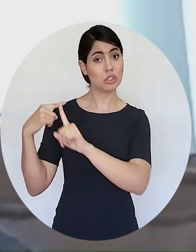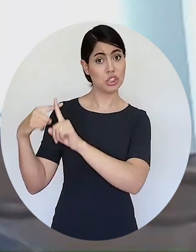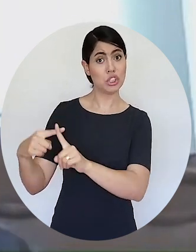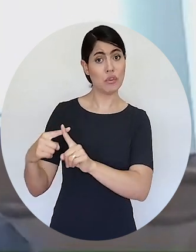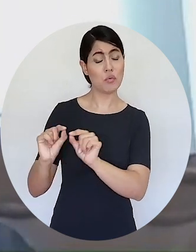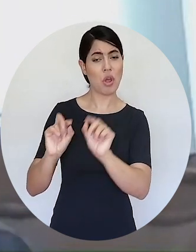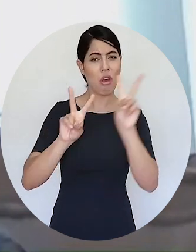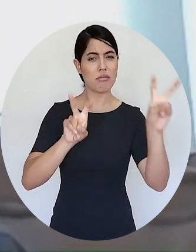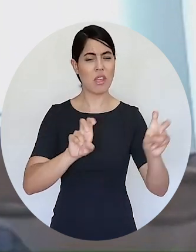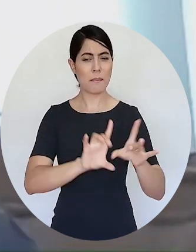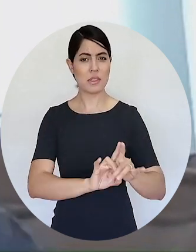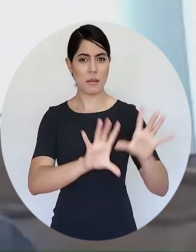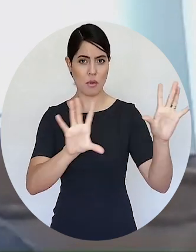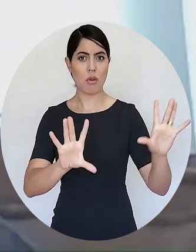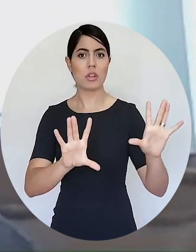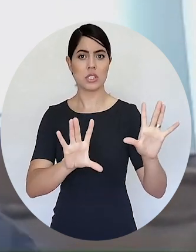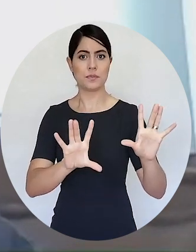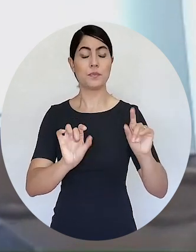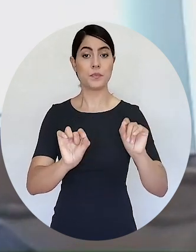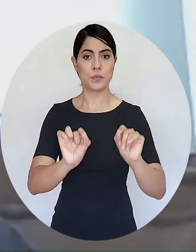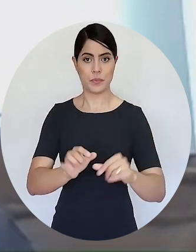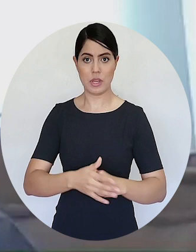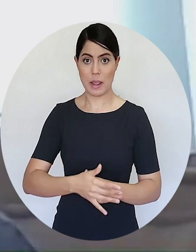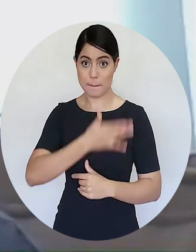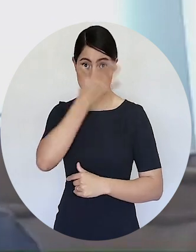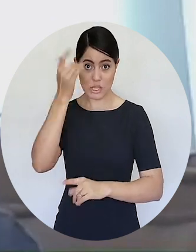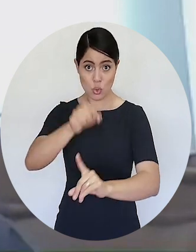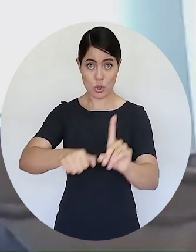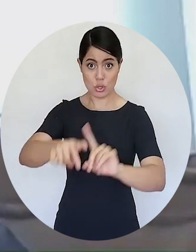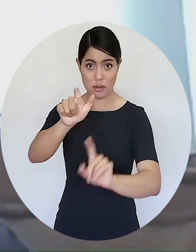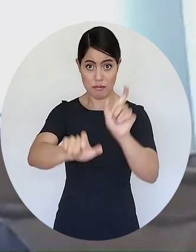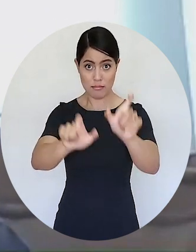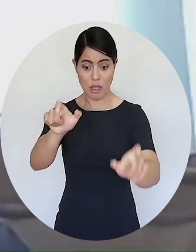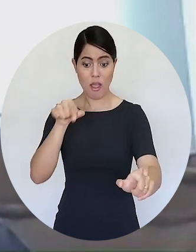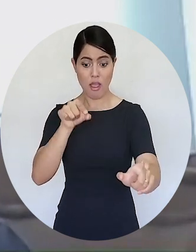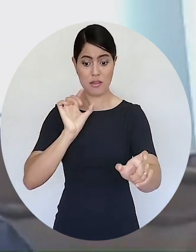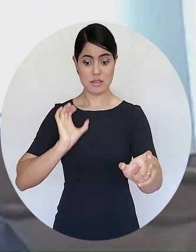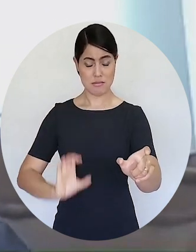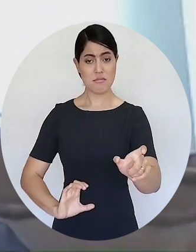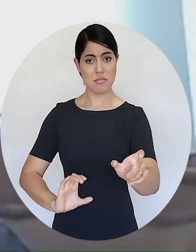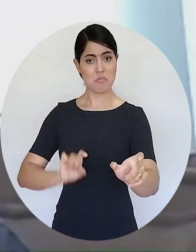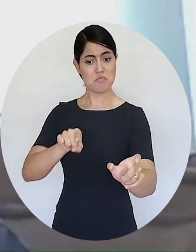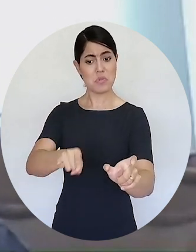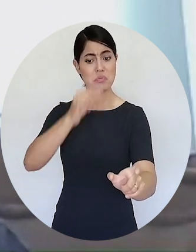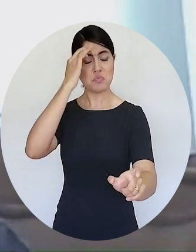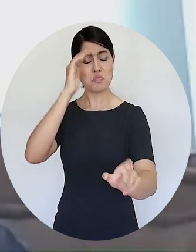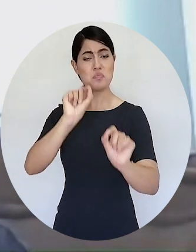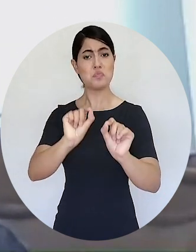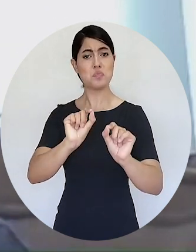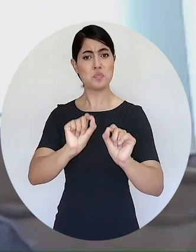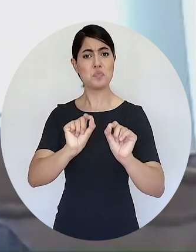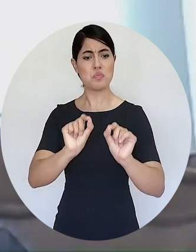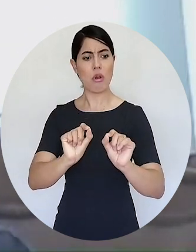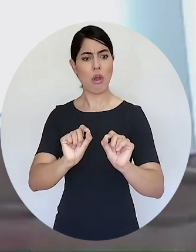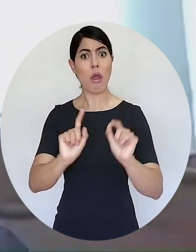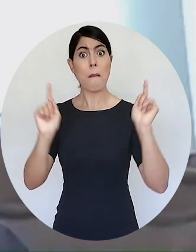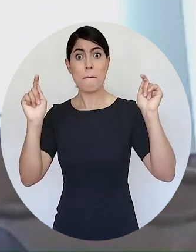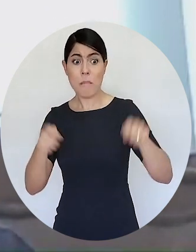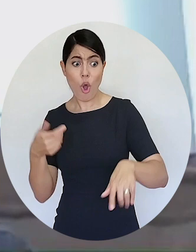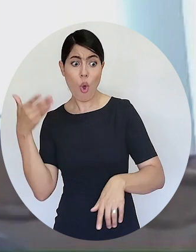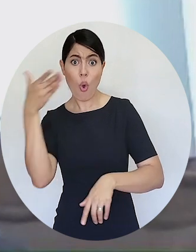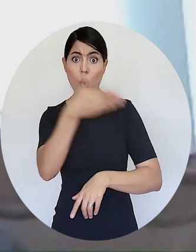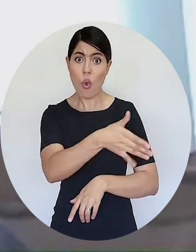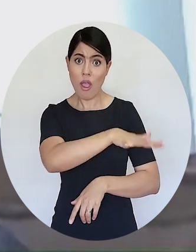de um sentimento democrático. O cidadão ele pôde saber que tinha como